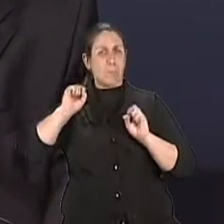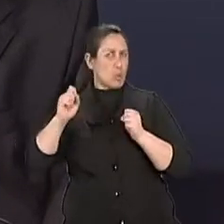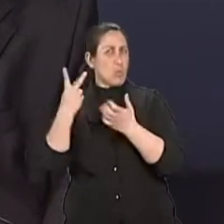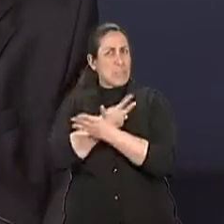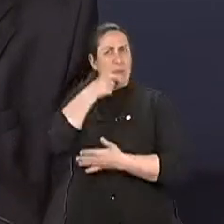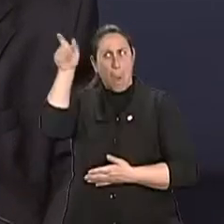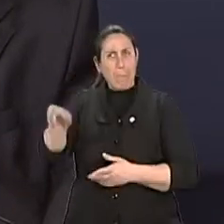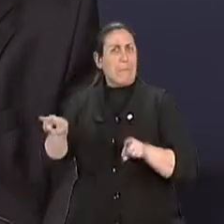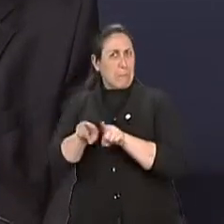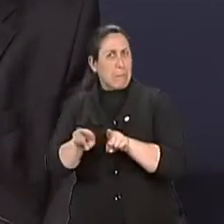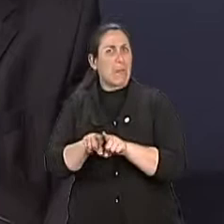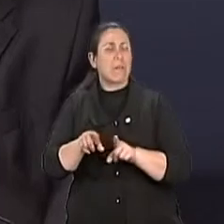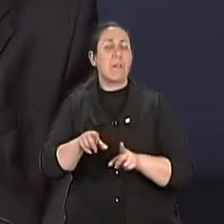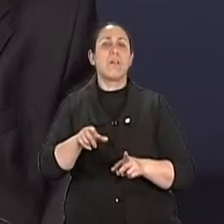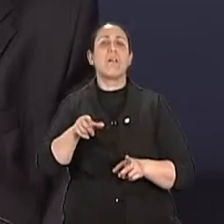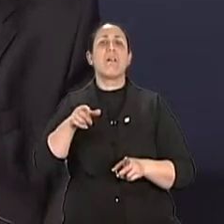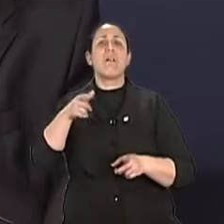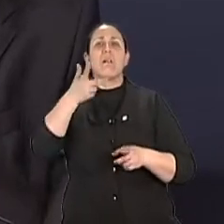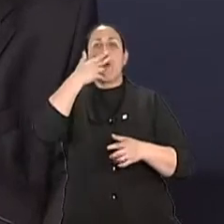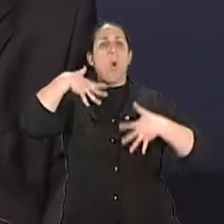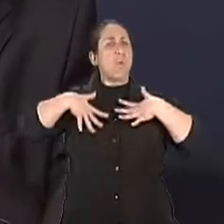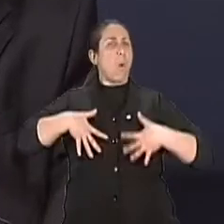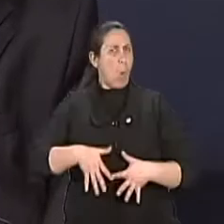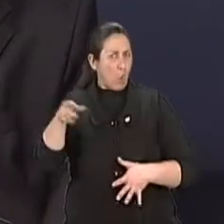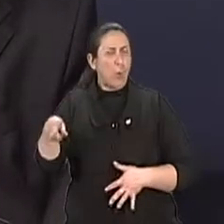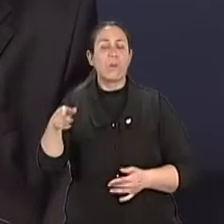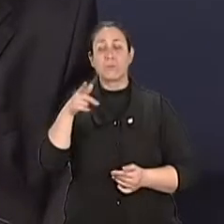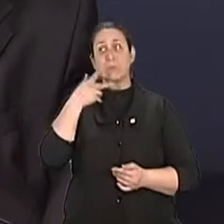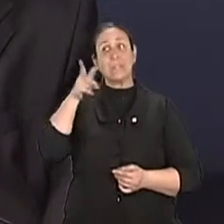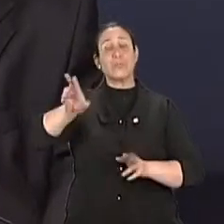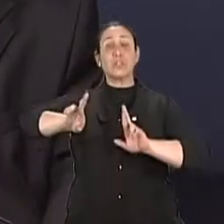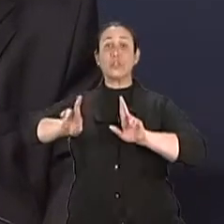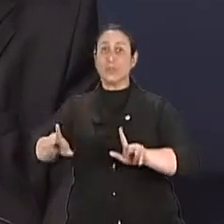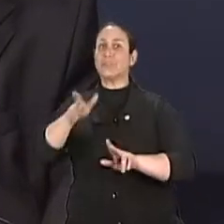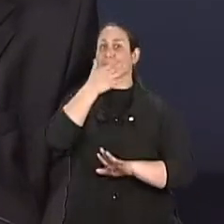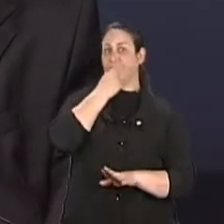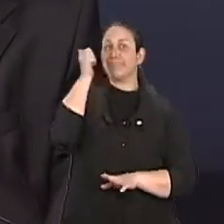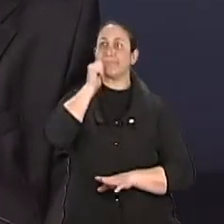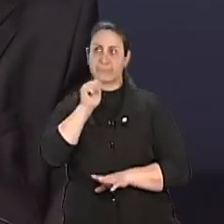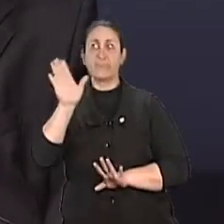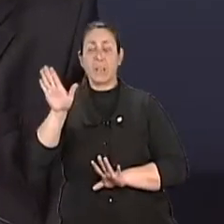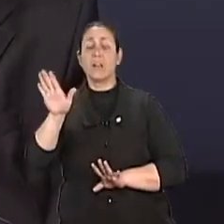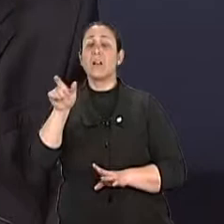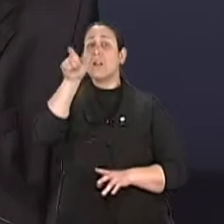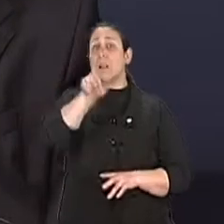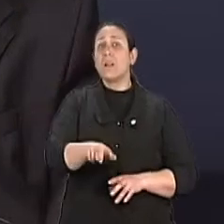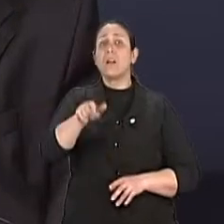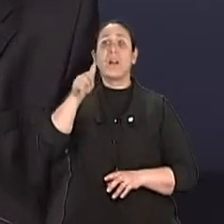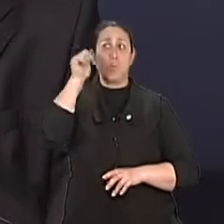vários fatores. Os receptores de hormônios masculinos e femininos são diferentes. Alguns fatores que levam à